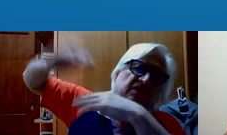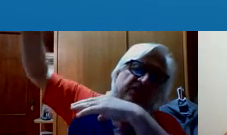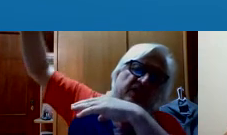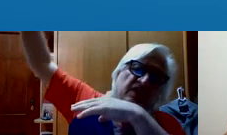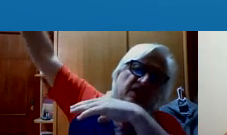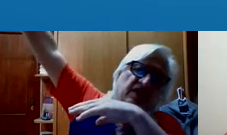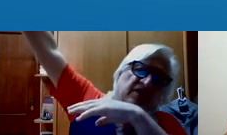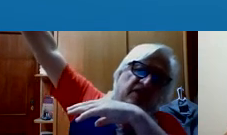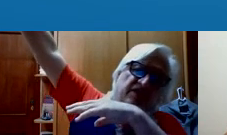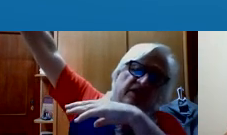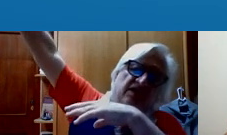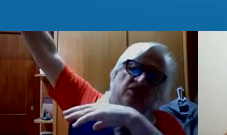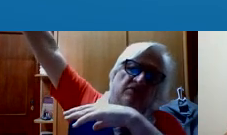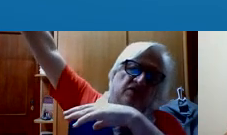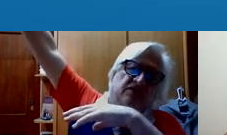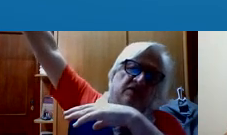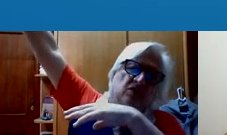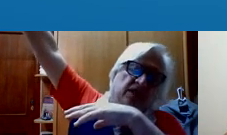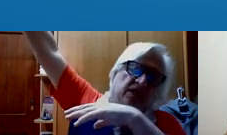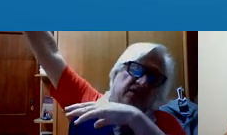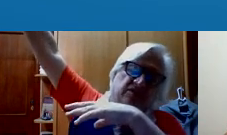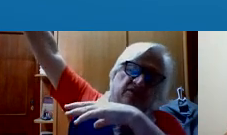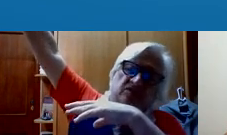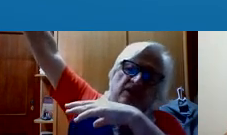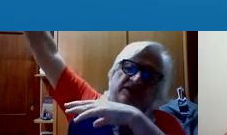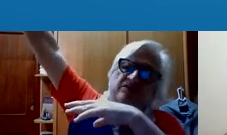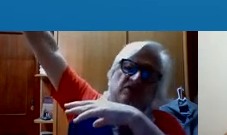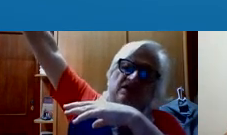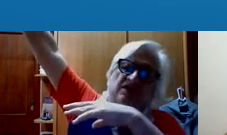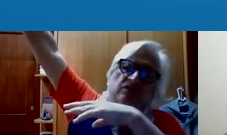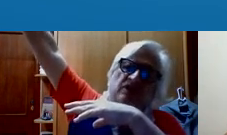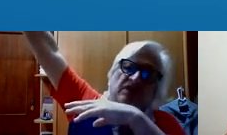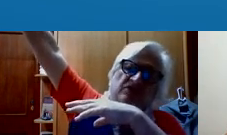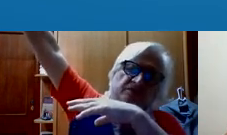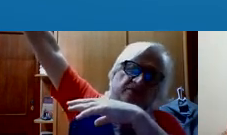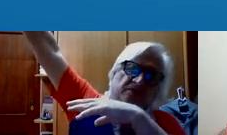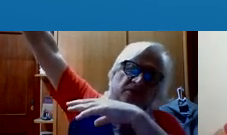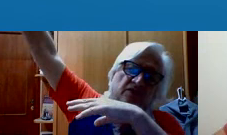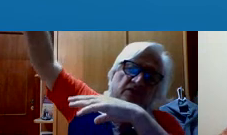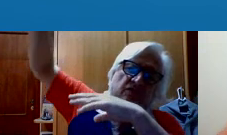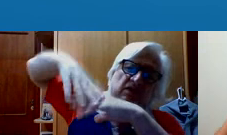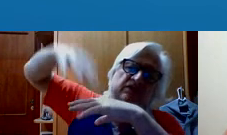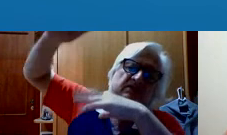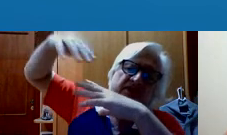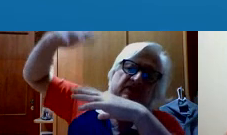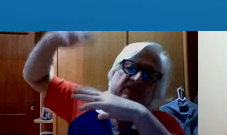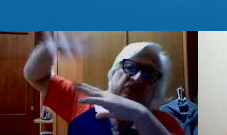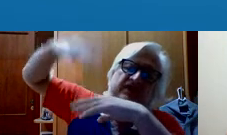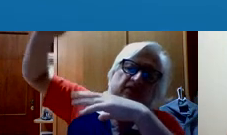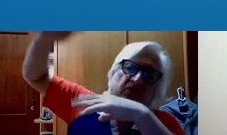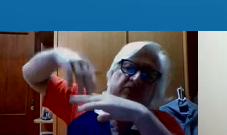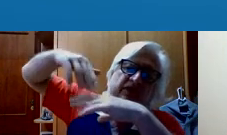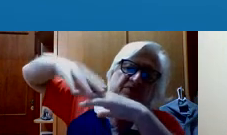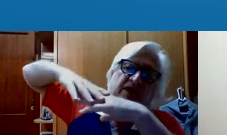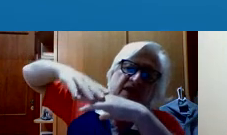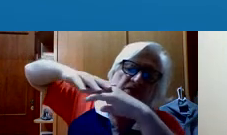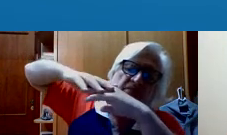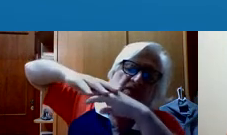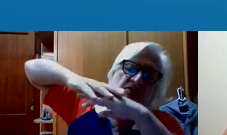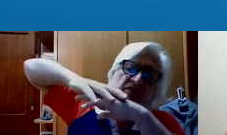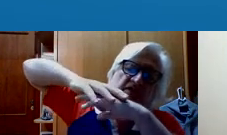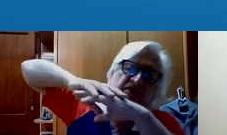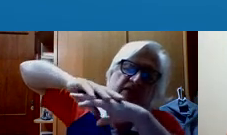aço 1020, ele vai ficar líquido a 1250, quase 1300 graus. Se for um ácido de mais, quanto mais carbono,